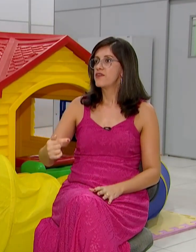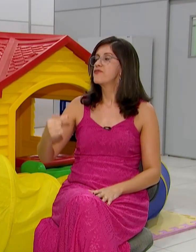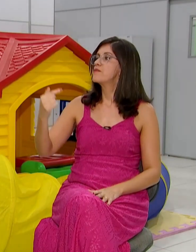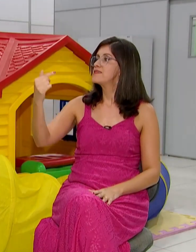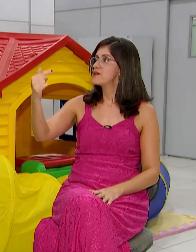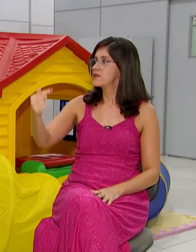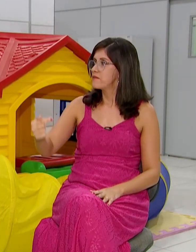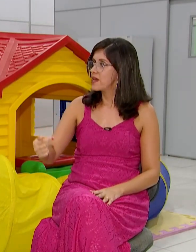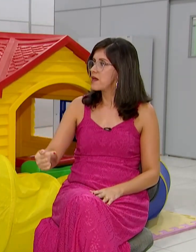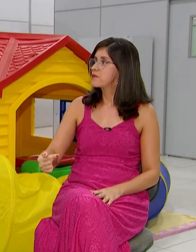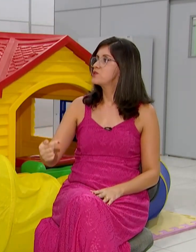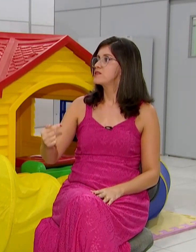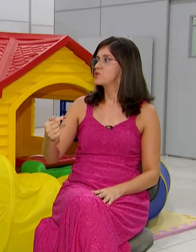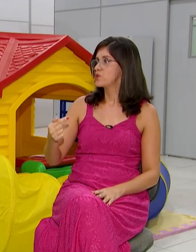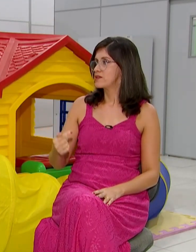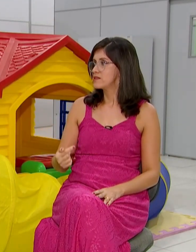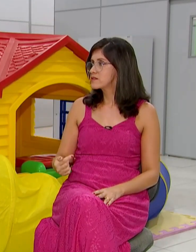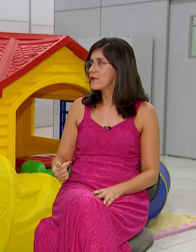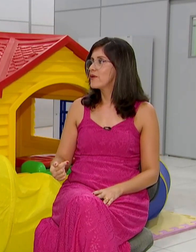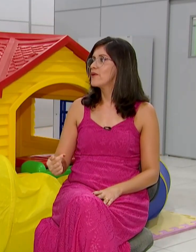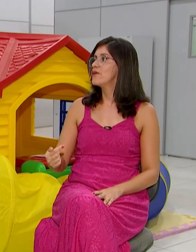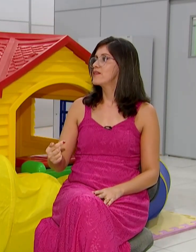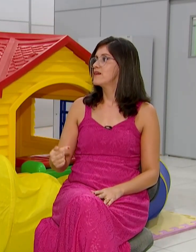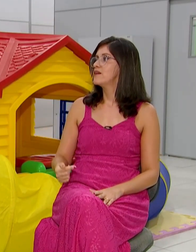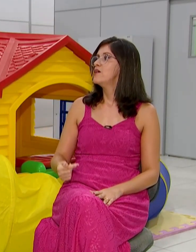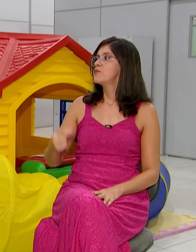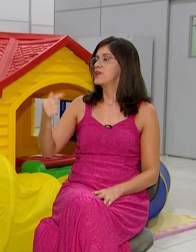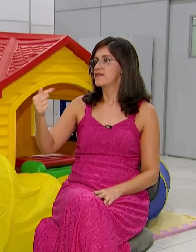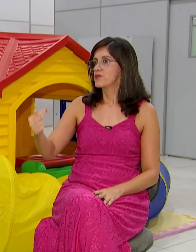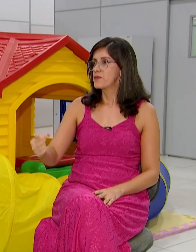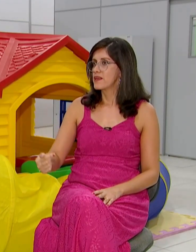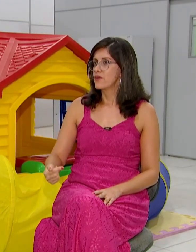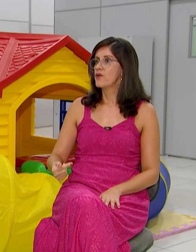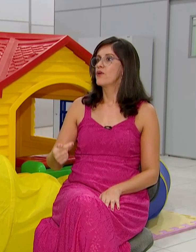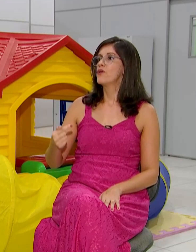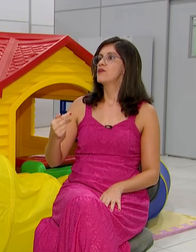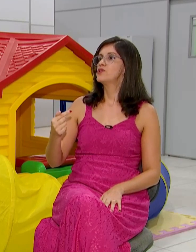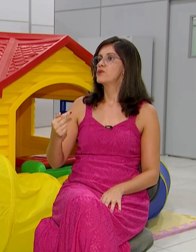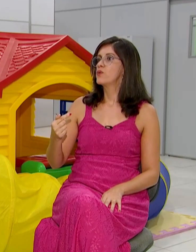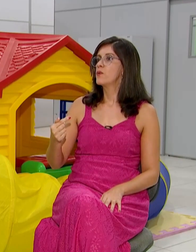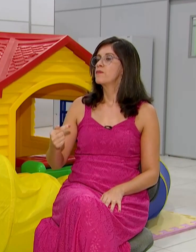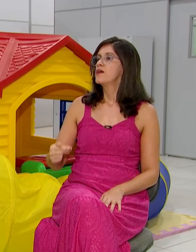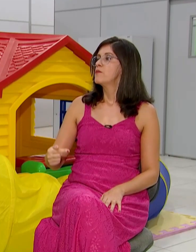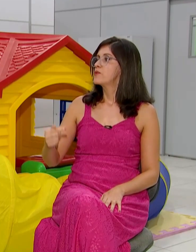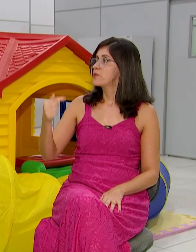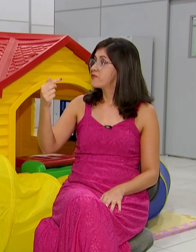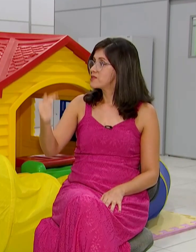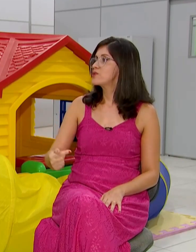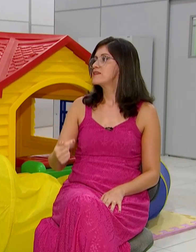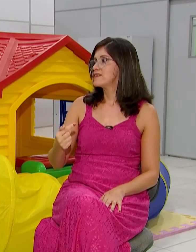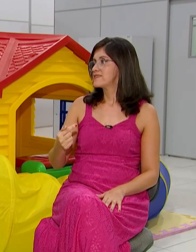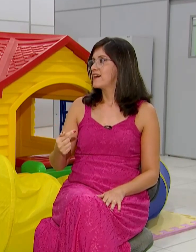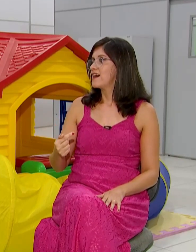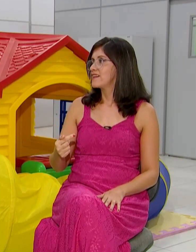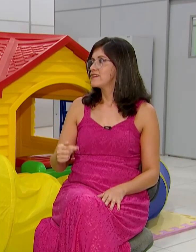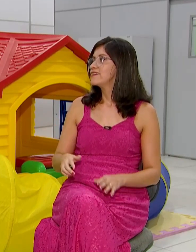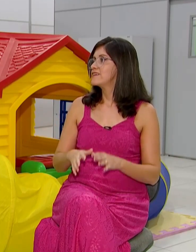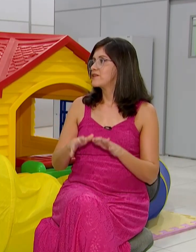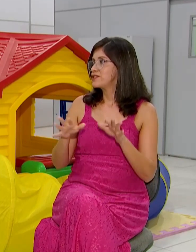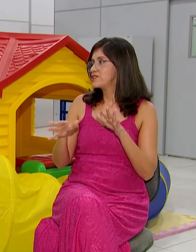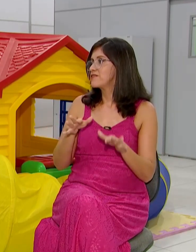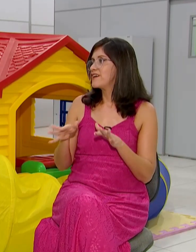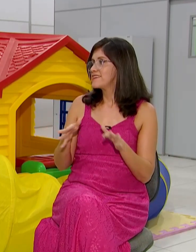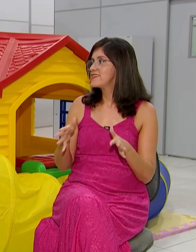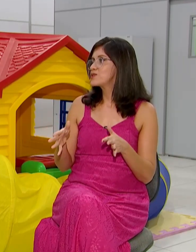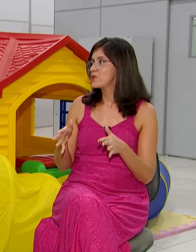a gente precisa levar formação também para o gestor da escola, para o orientador pedagógico, para o professor da